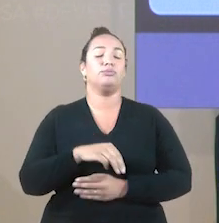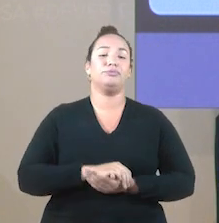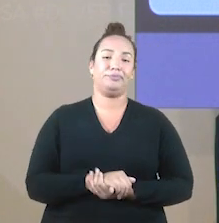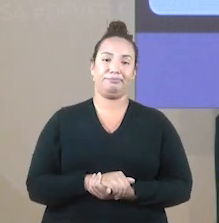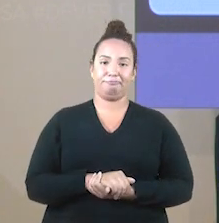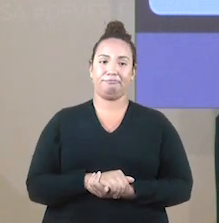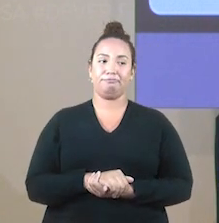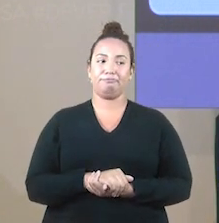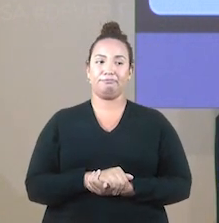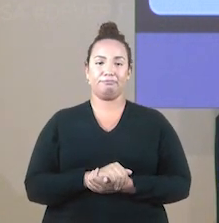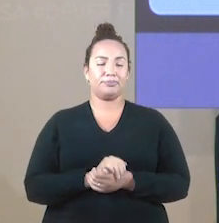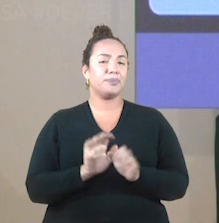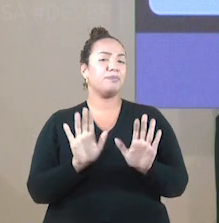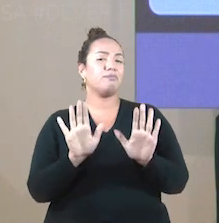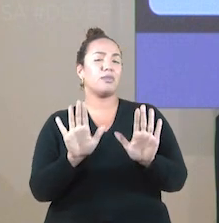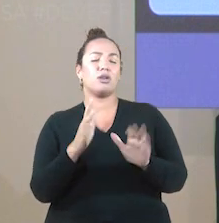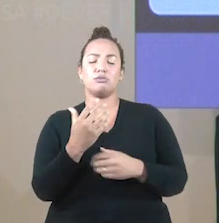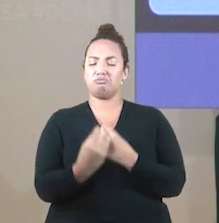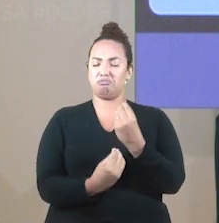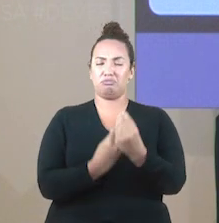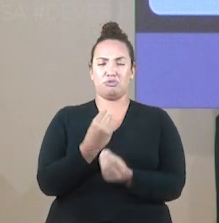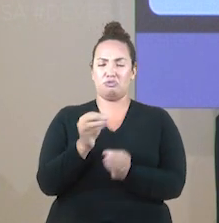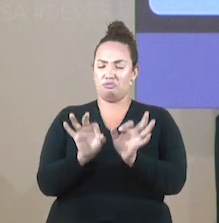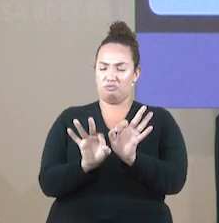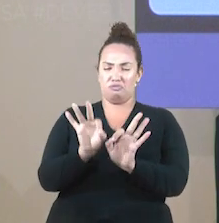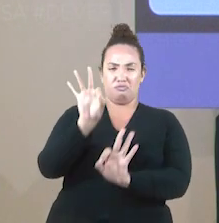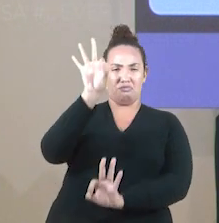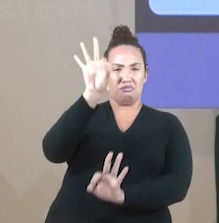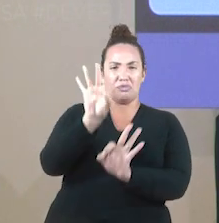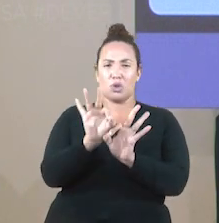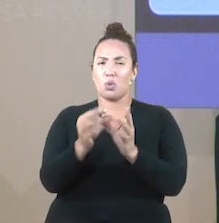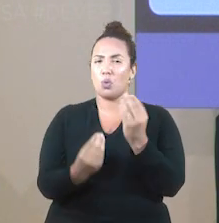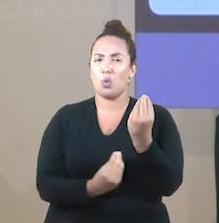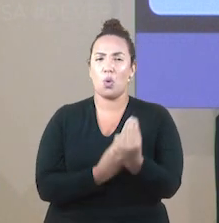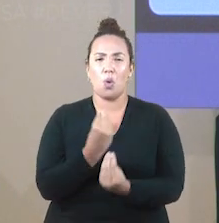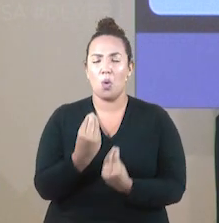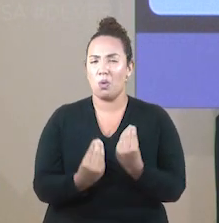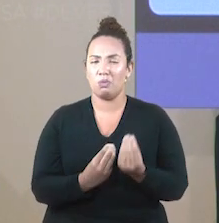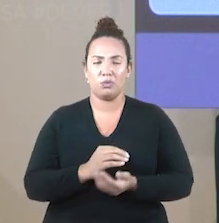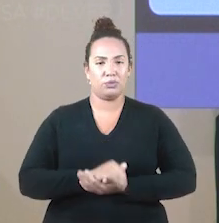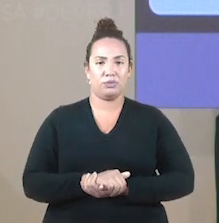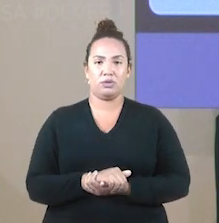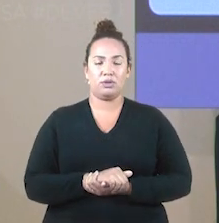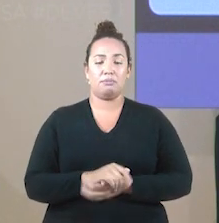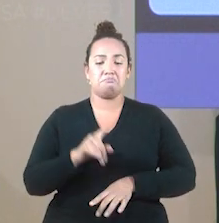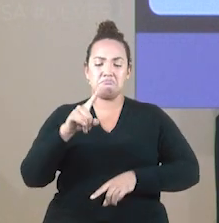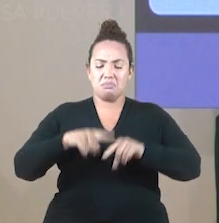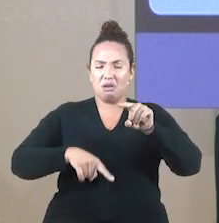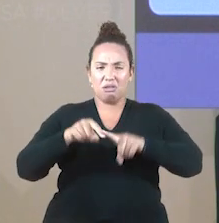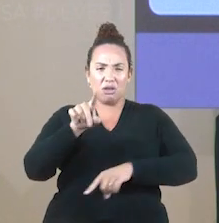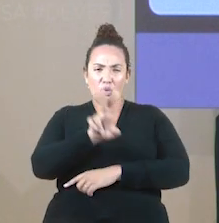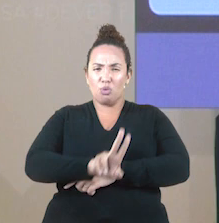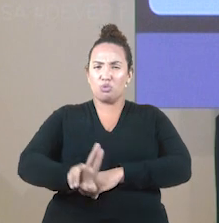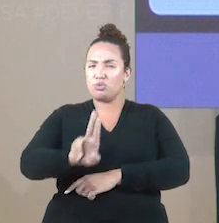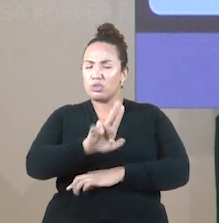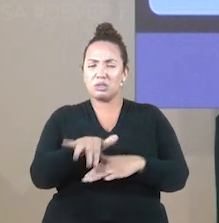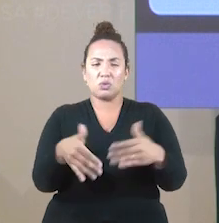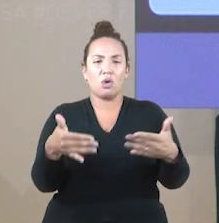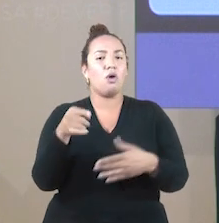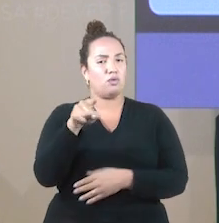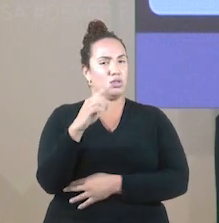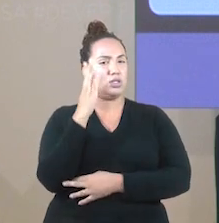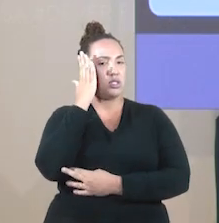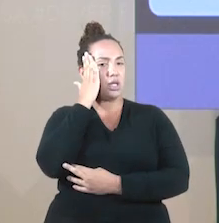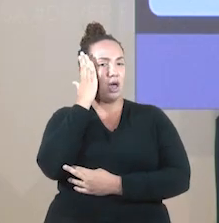pouco. Mas como medimos esse tal comprimento? Qual será o instrumento que usamos para medi-lo? Você